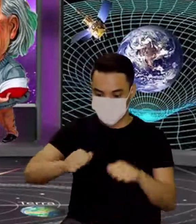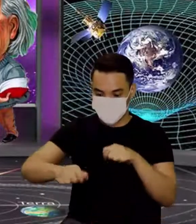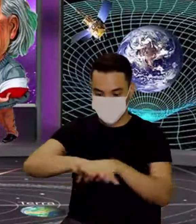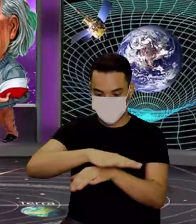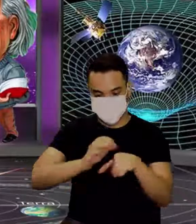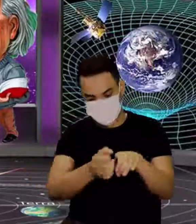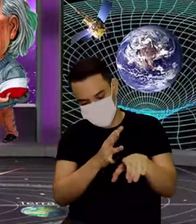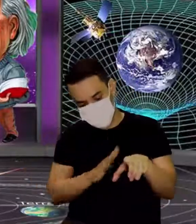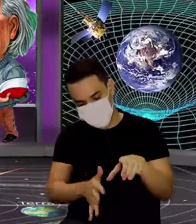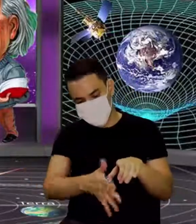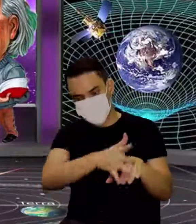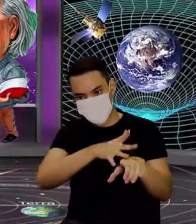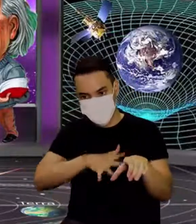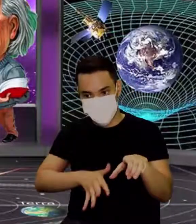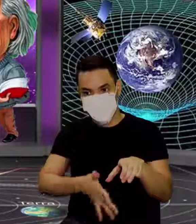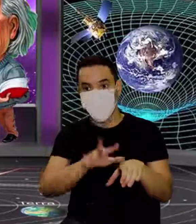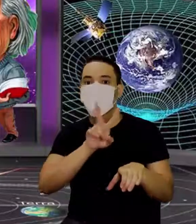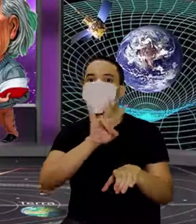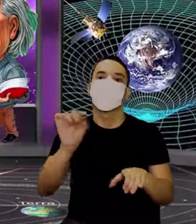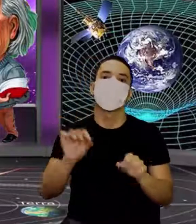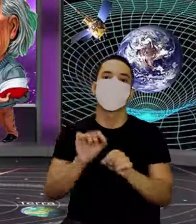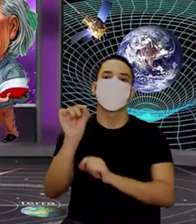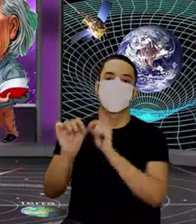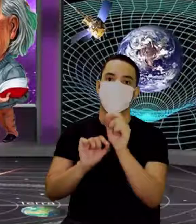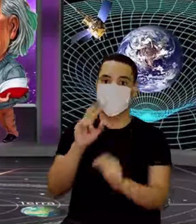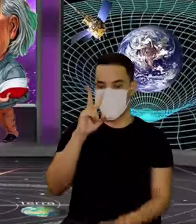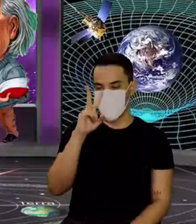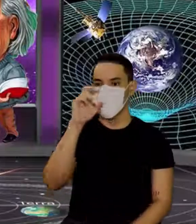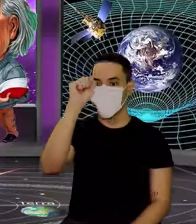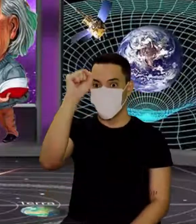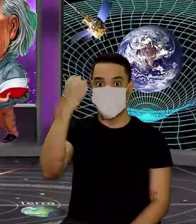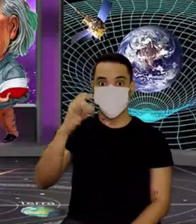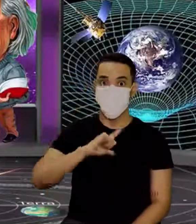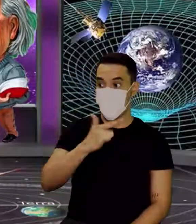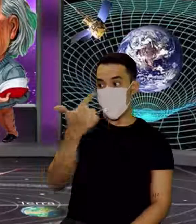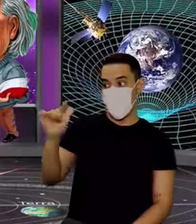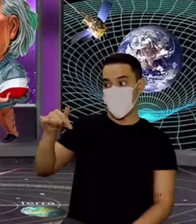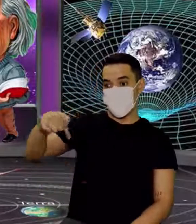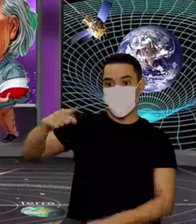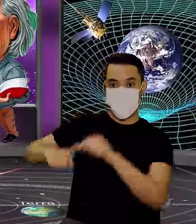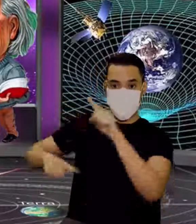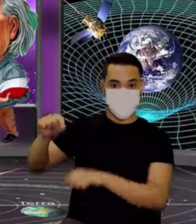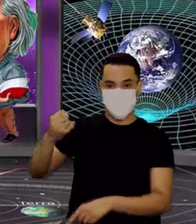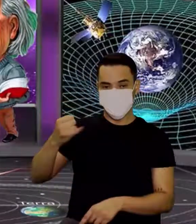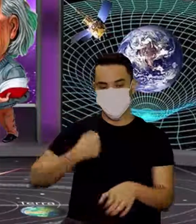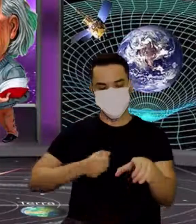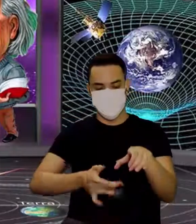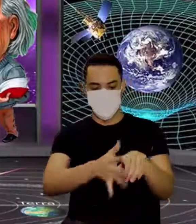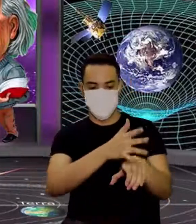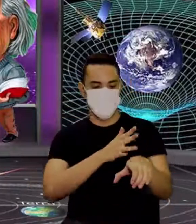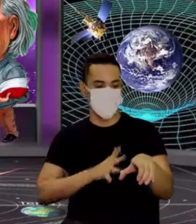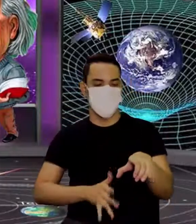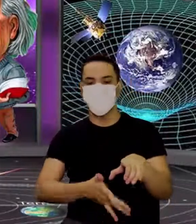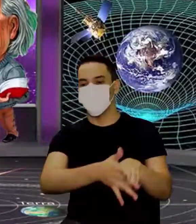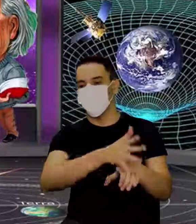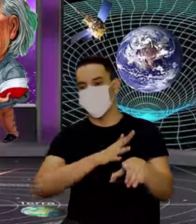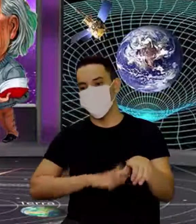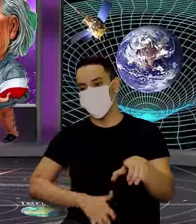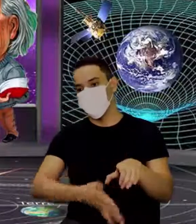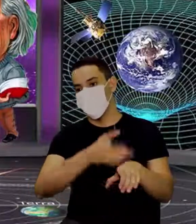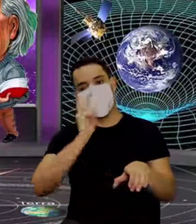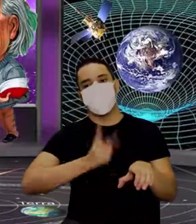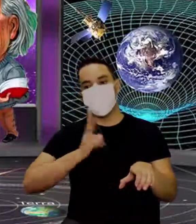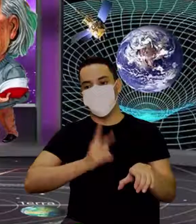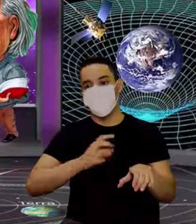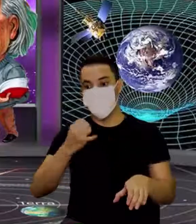vai exercer uma força se tiver outra carga. Se não tiver, continua tendo campo, todo o tempo. O que que eu